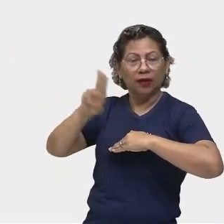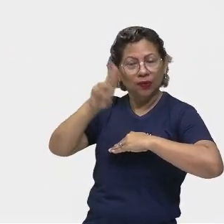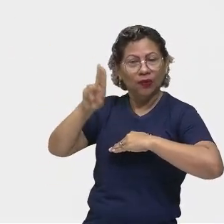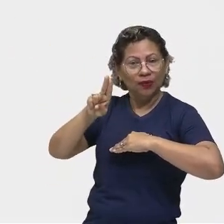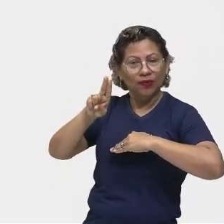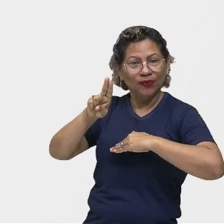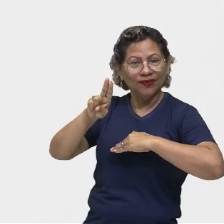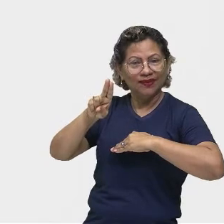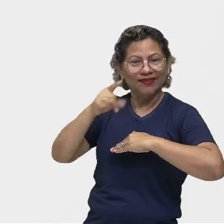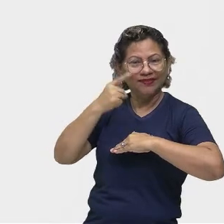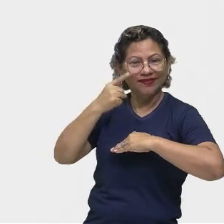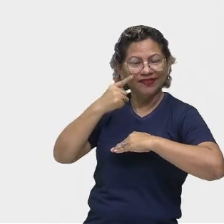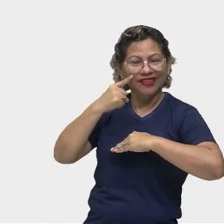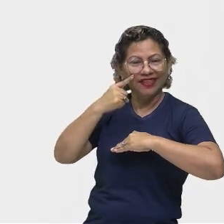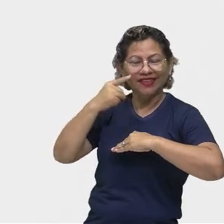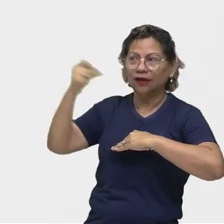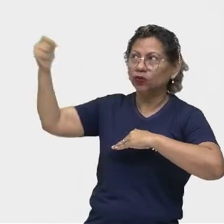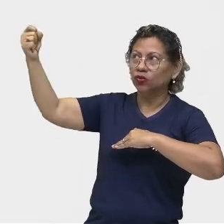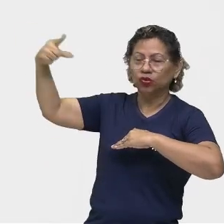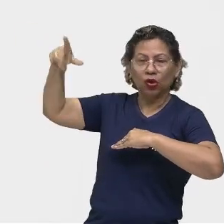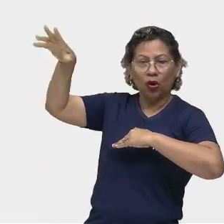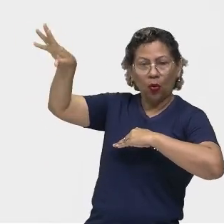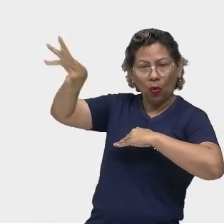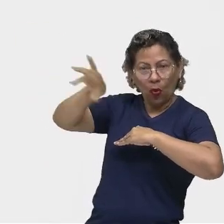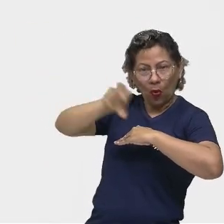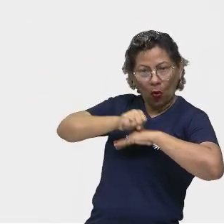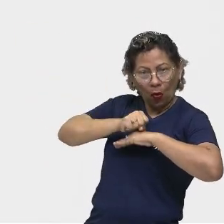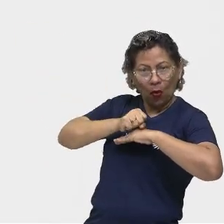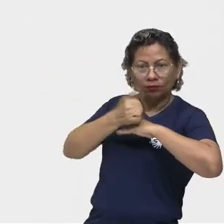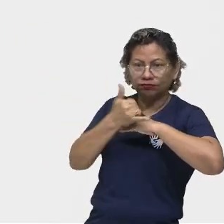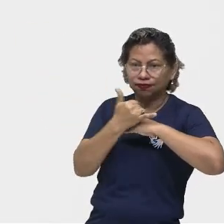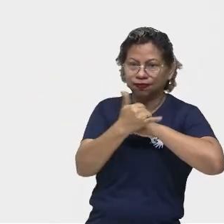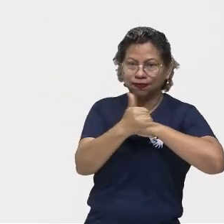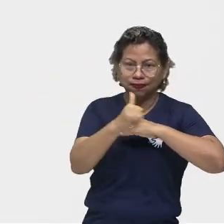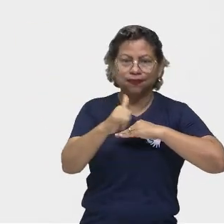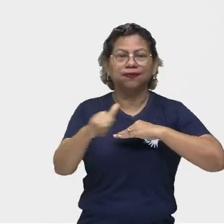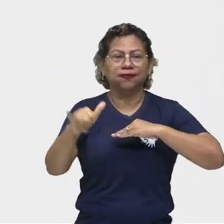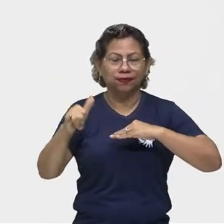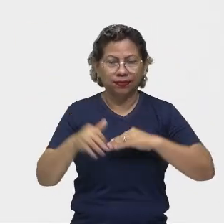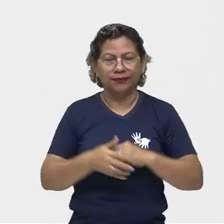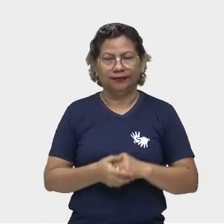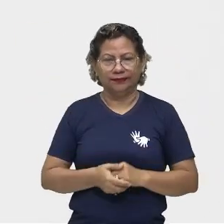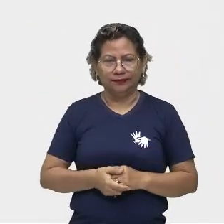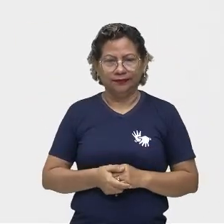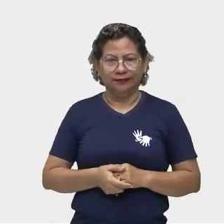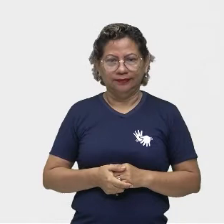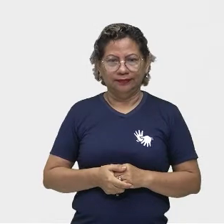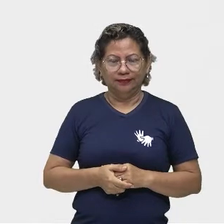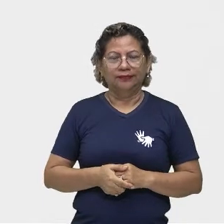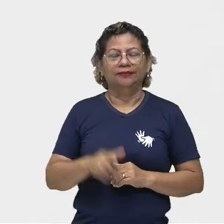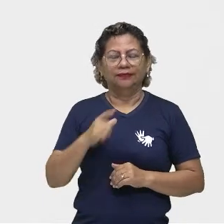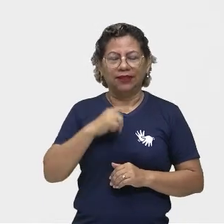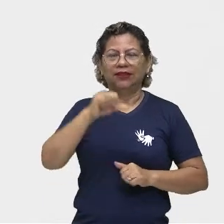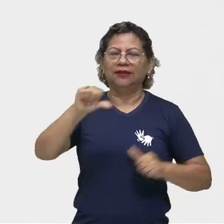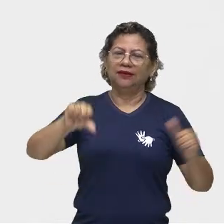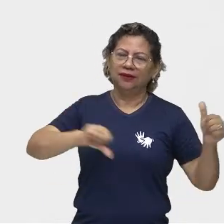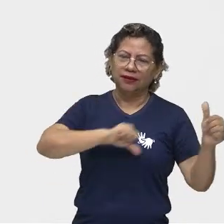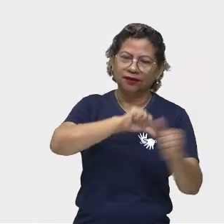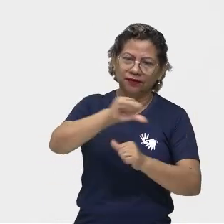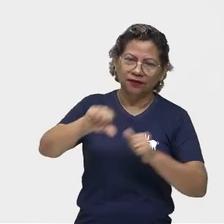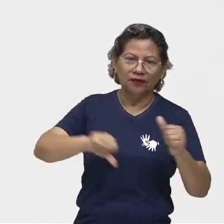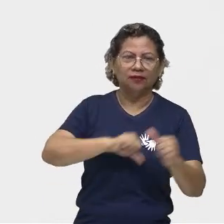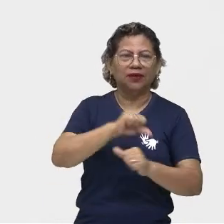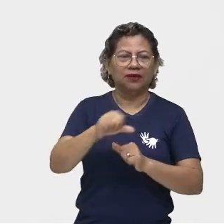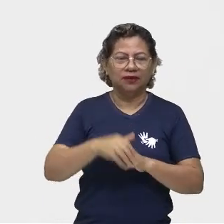luz. Né? A luz ali do sol, a energia térmica, a energia solar, para fazer essa transformação.